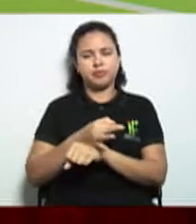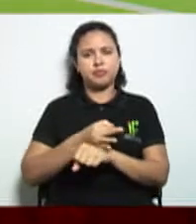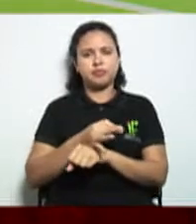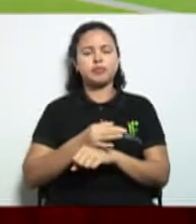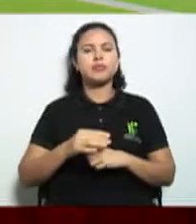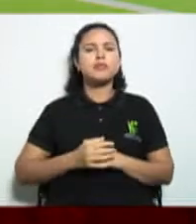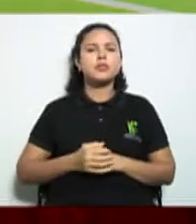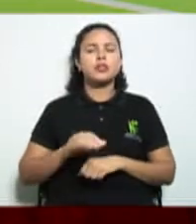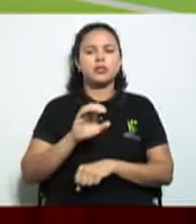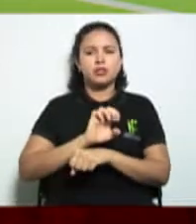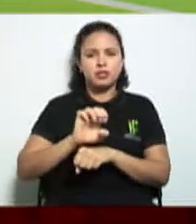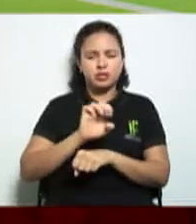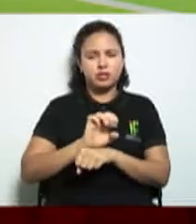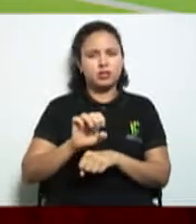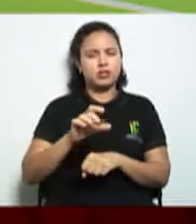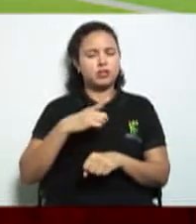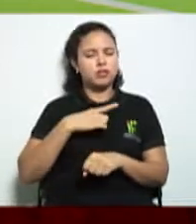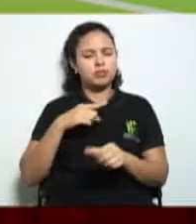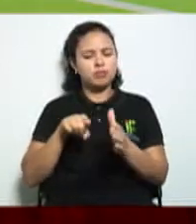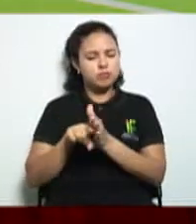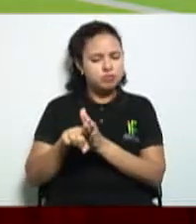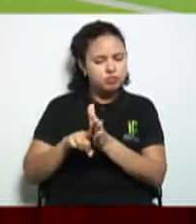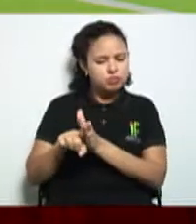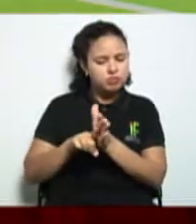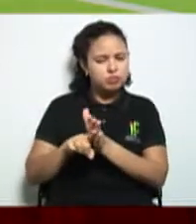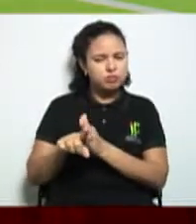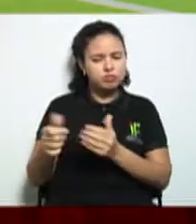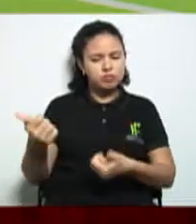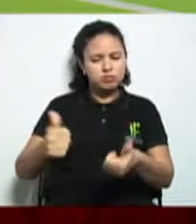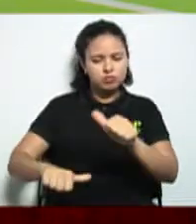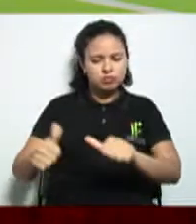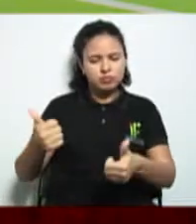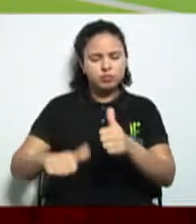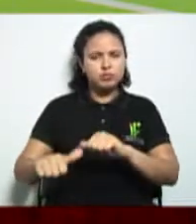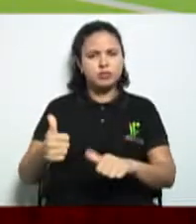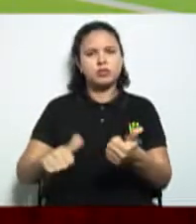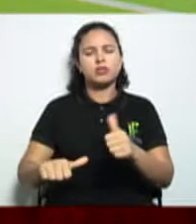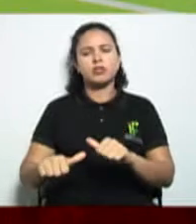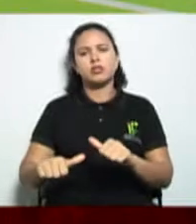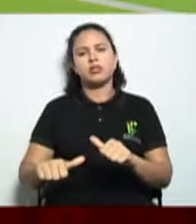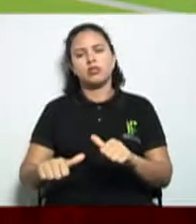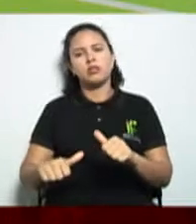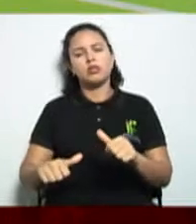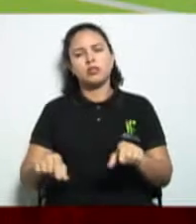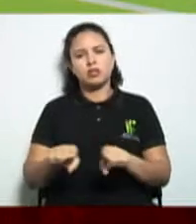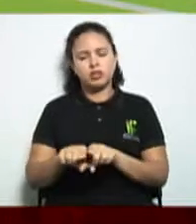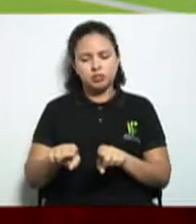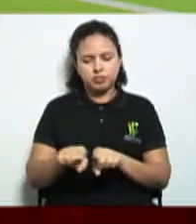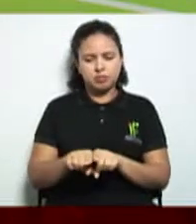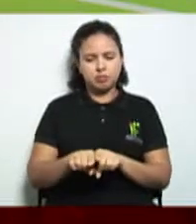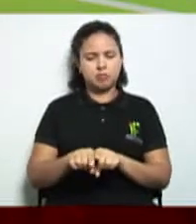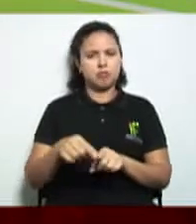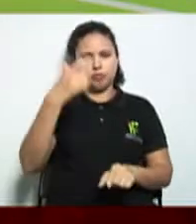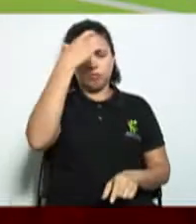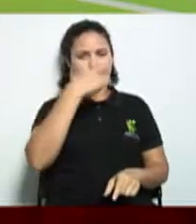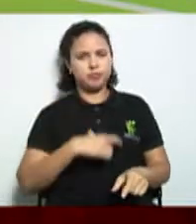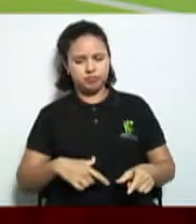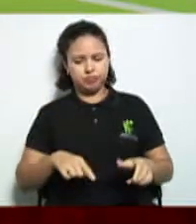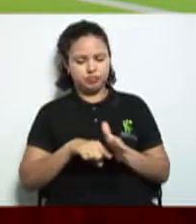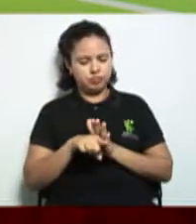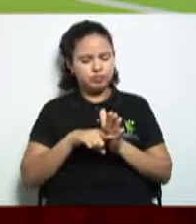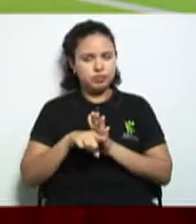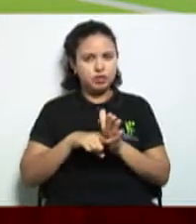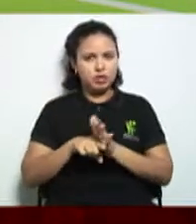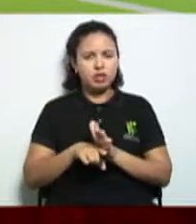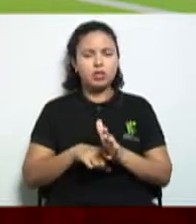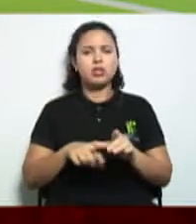estagiário, ele é avaliado, é um dever dele. É um dever dele avaliar-se avaliar a instituição concedente, que é onde